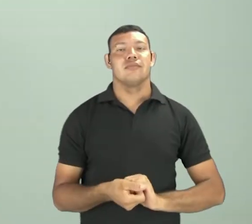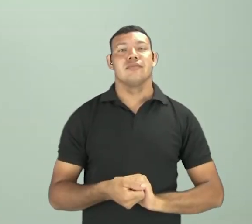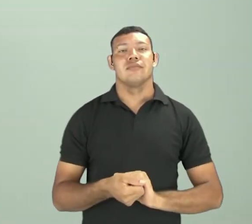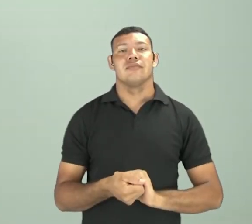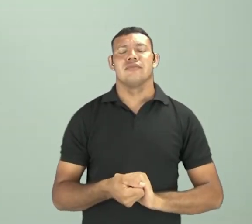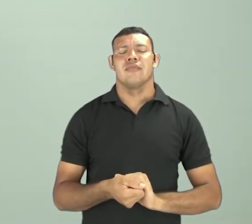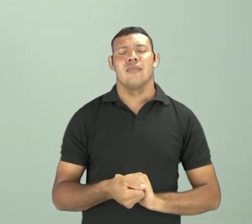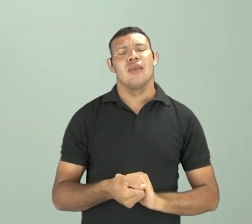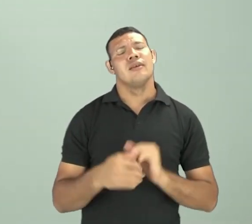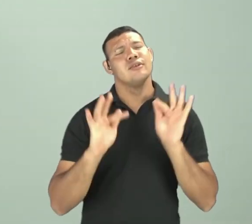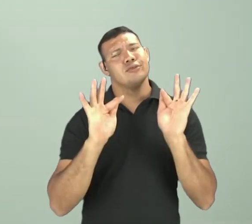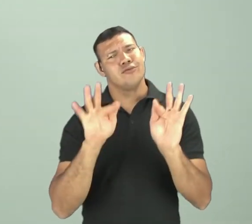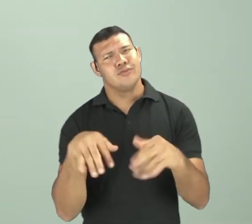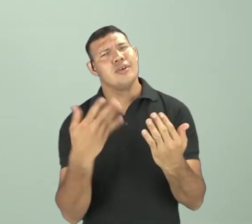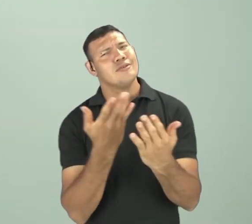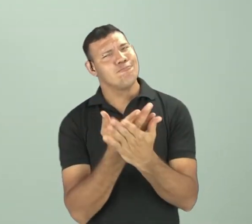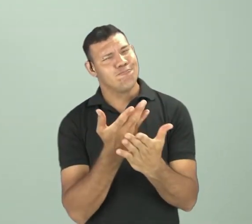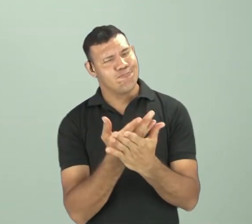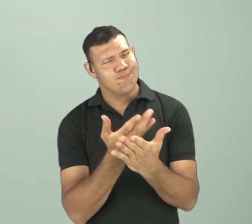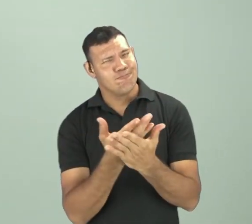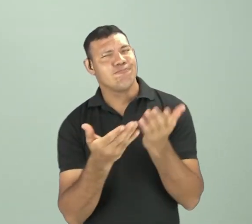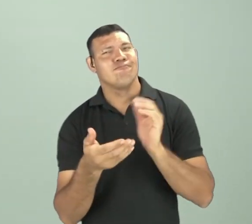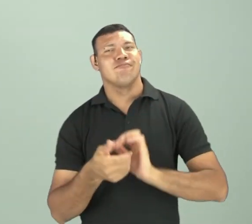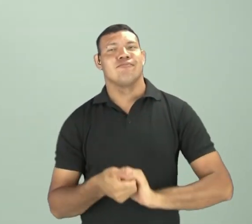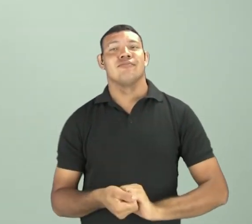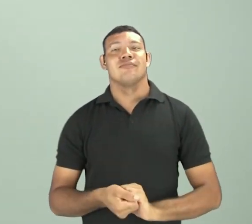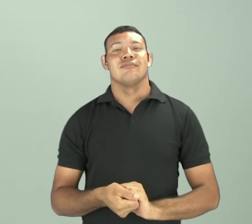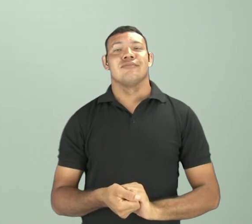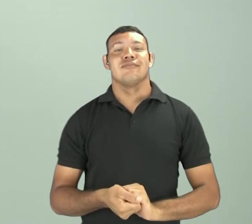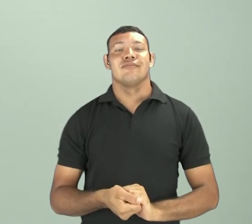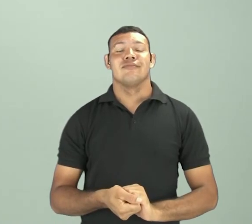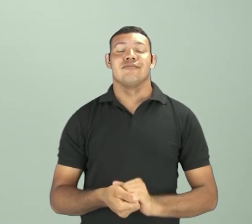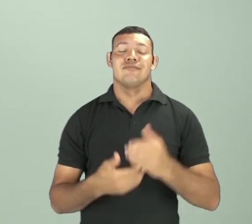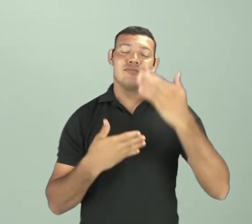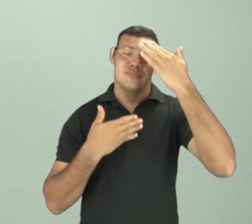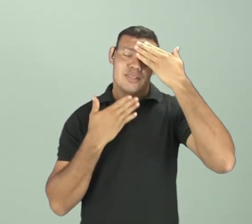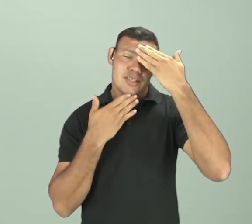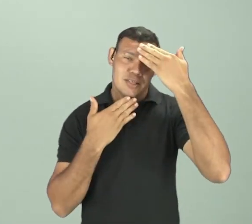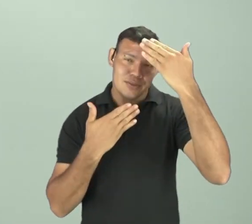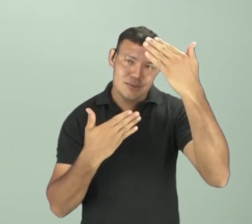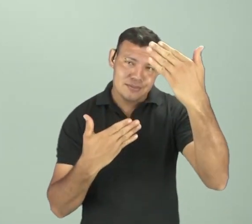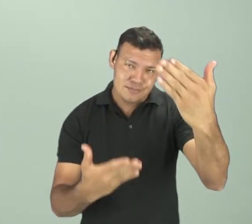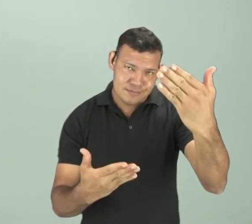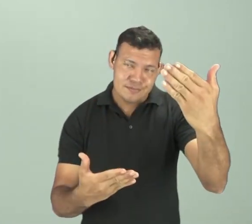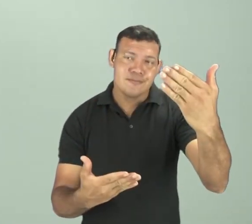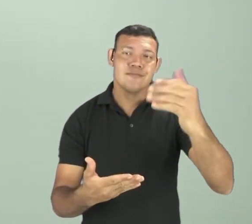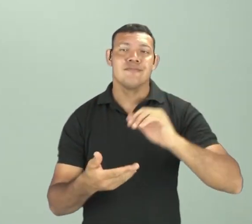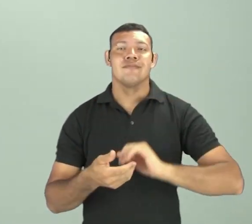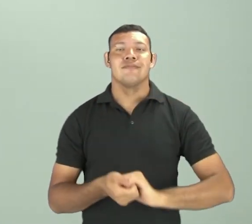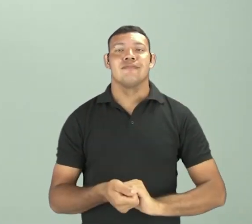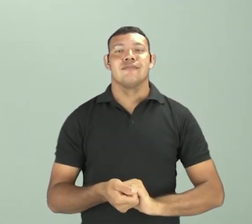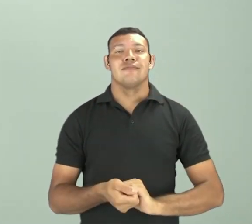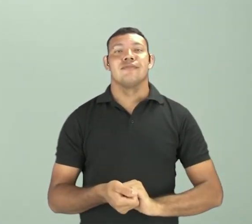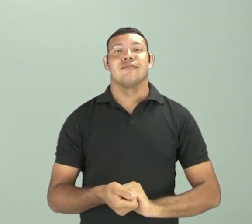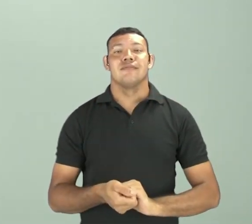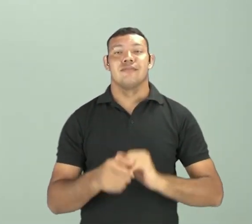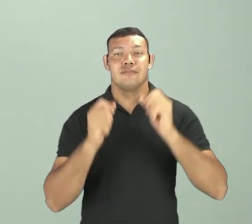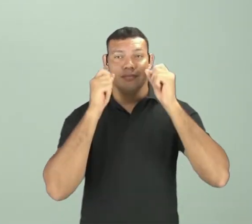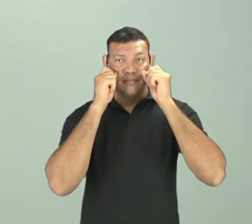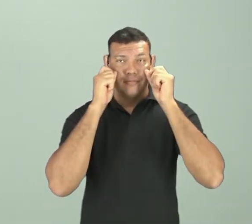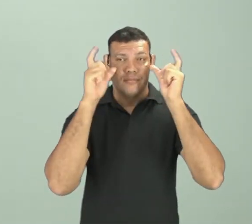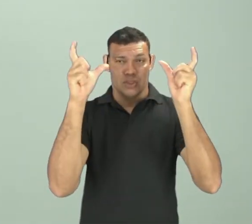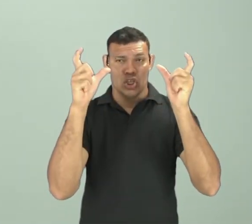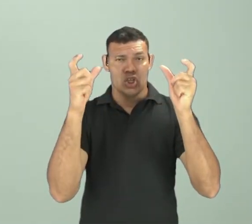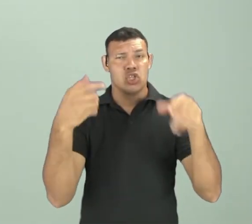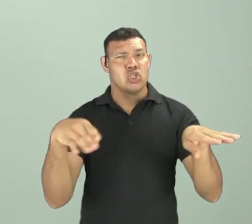Nós estamos chegando, então, no final da nossa aula. Agradeço a vocês pela atenção e deixo como sugestão